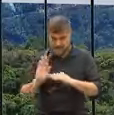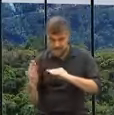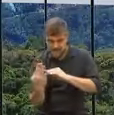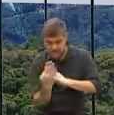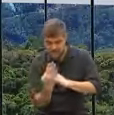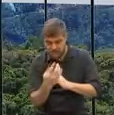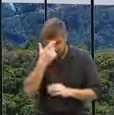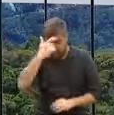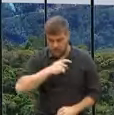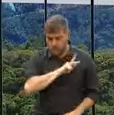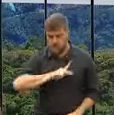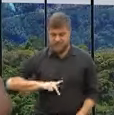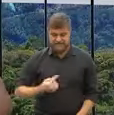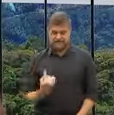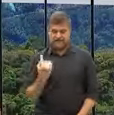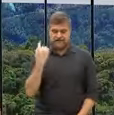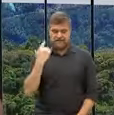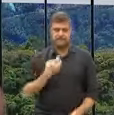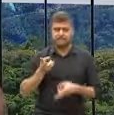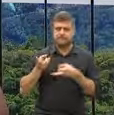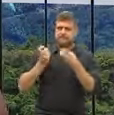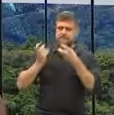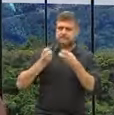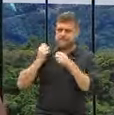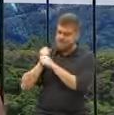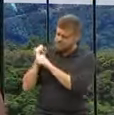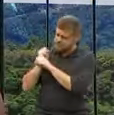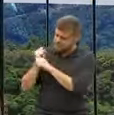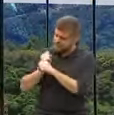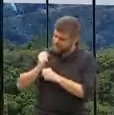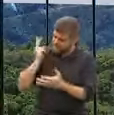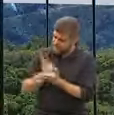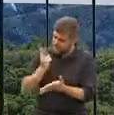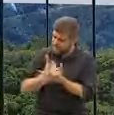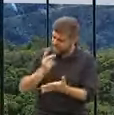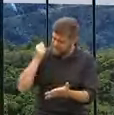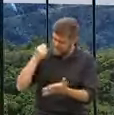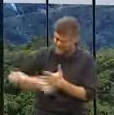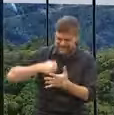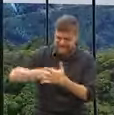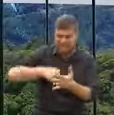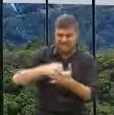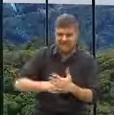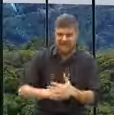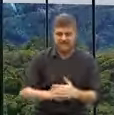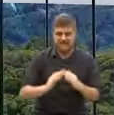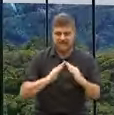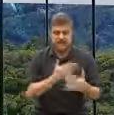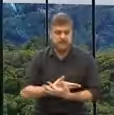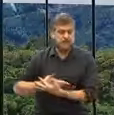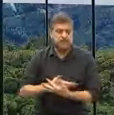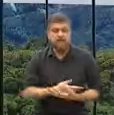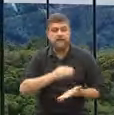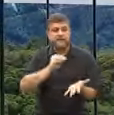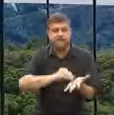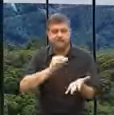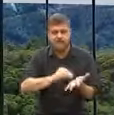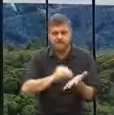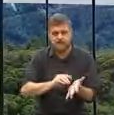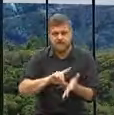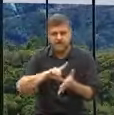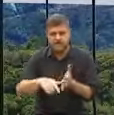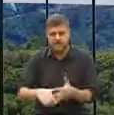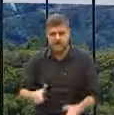moradores, e a gente via que todo ano era aquela briga por conta de vagas nas escolas. Aí veio o governo do